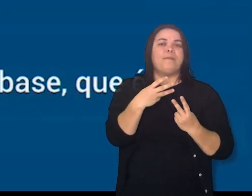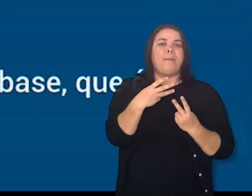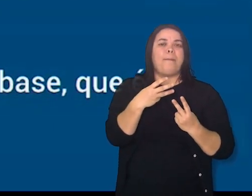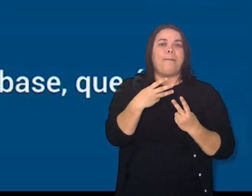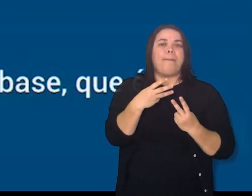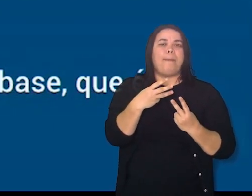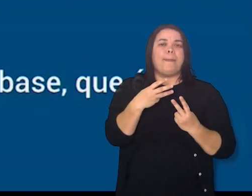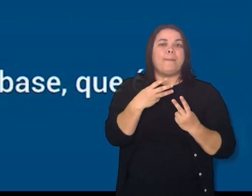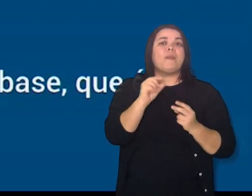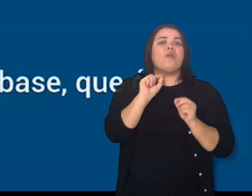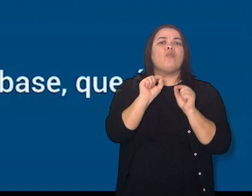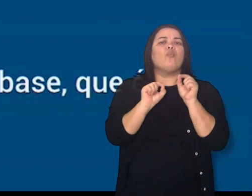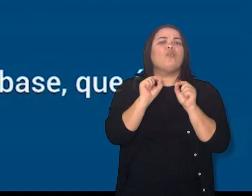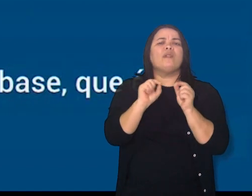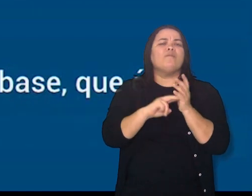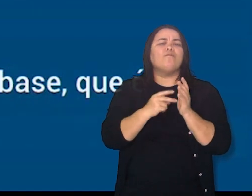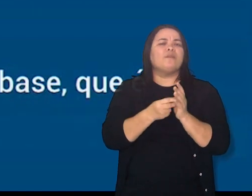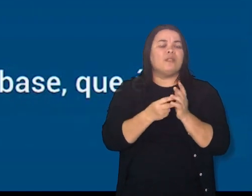terceira,